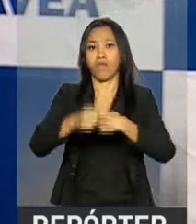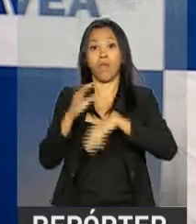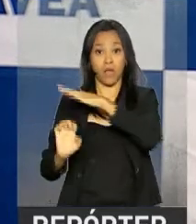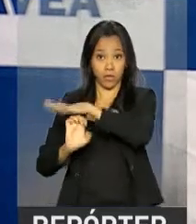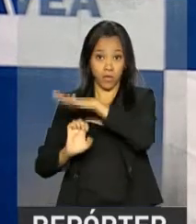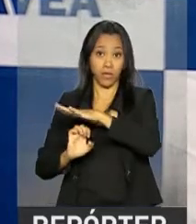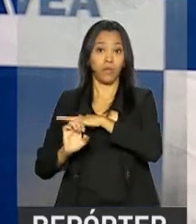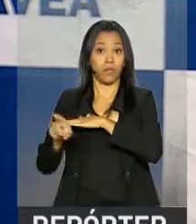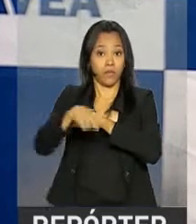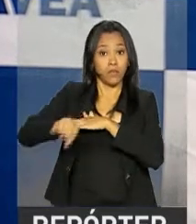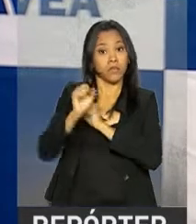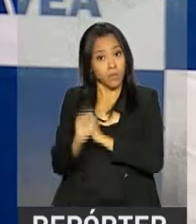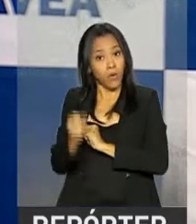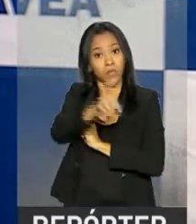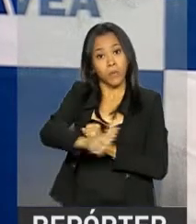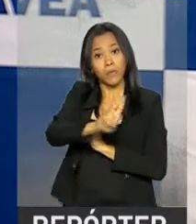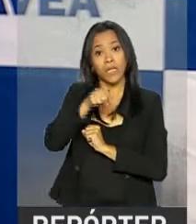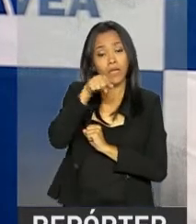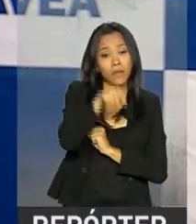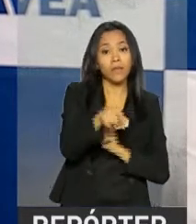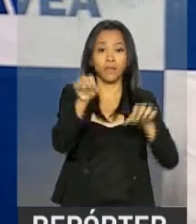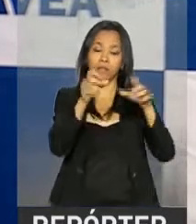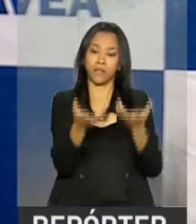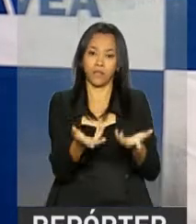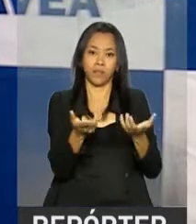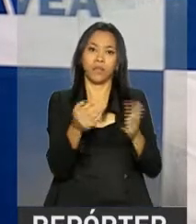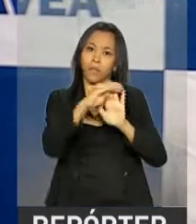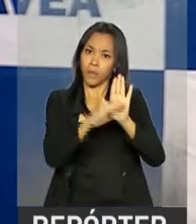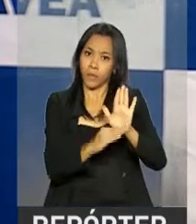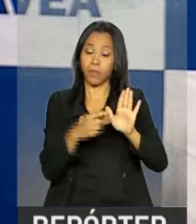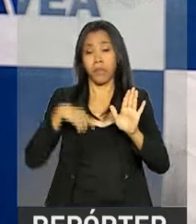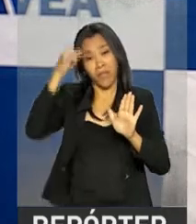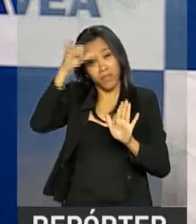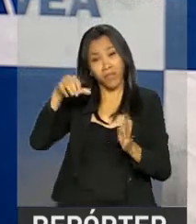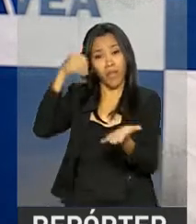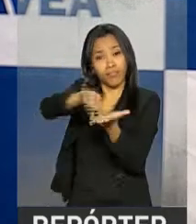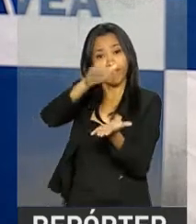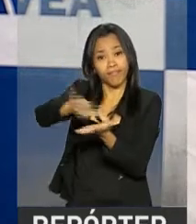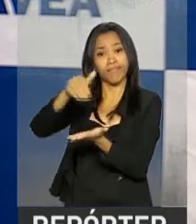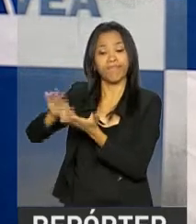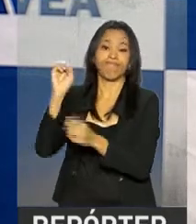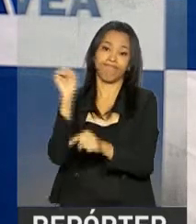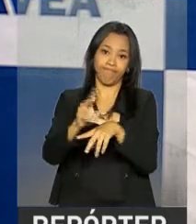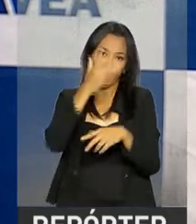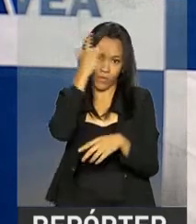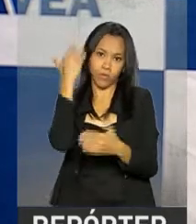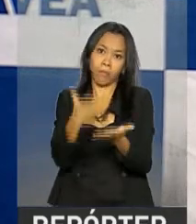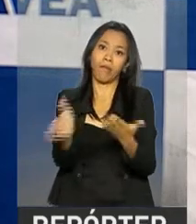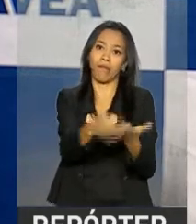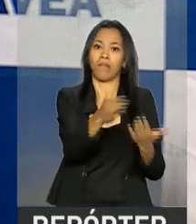mão desse programa para fazer ajustes temporários e com isso a gente evita a demissão sempre